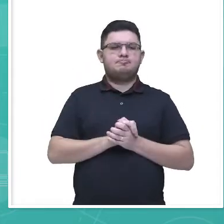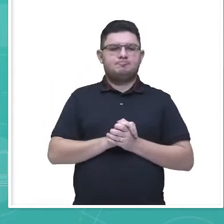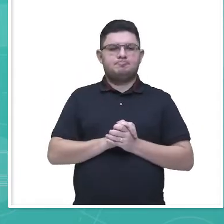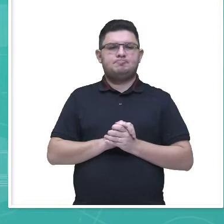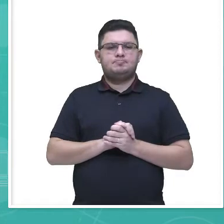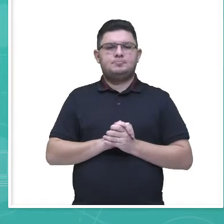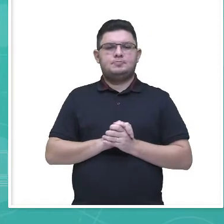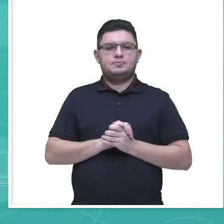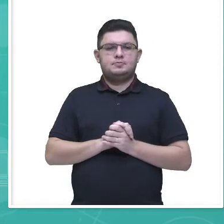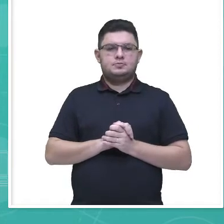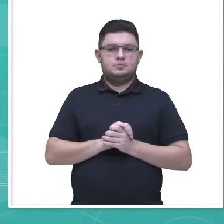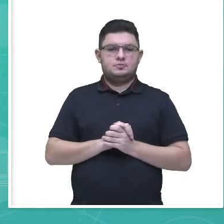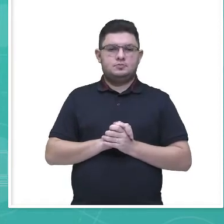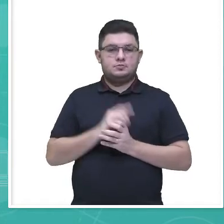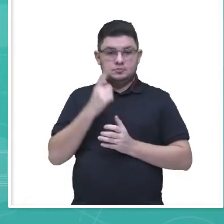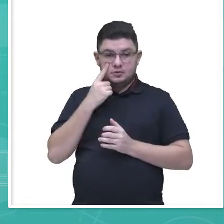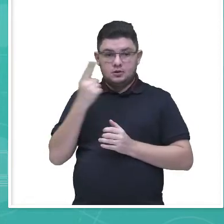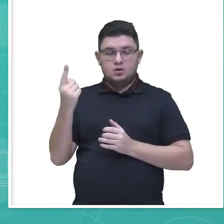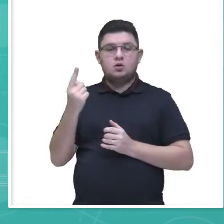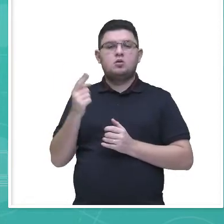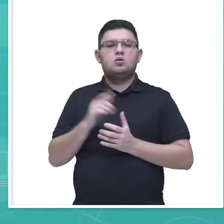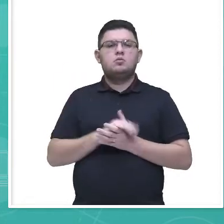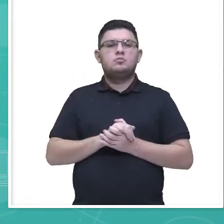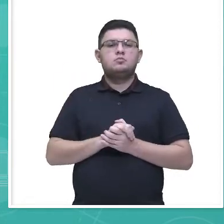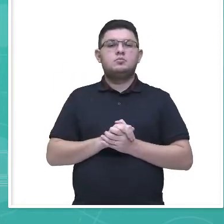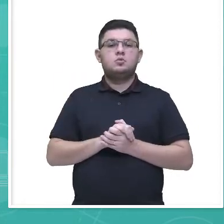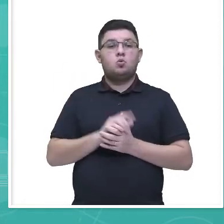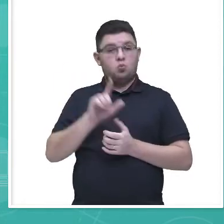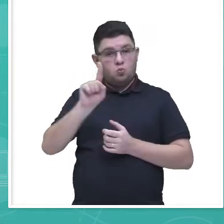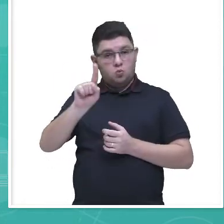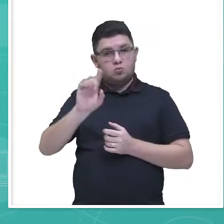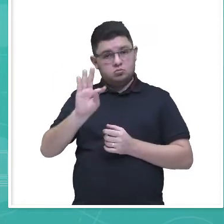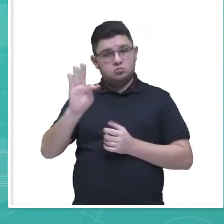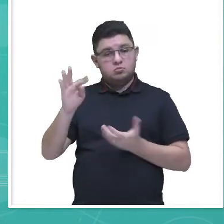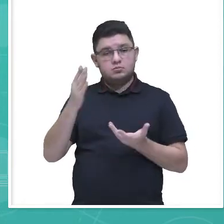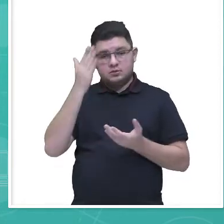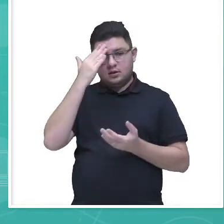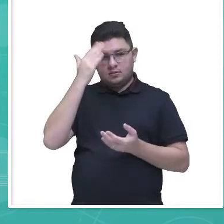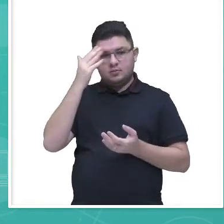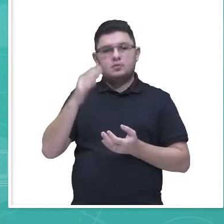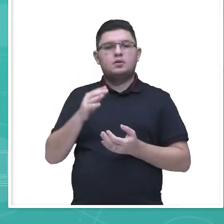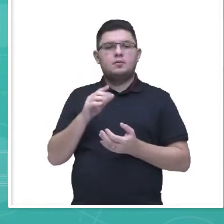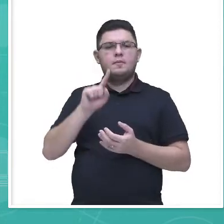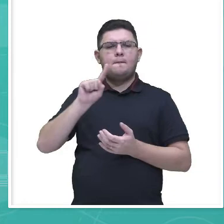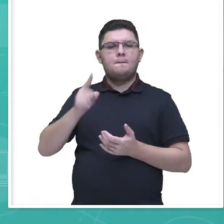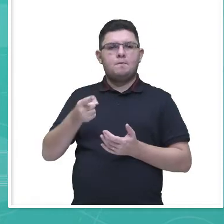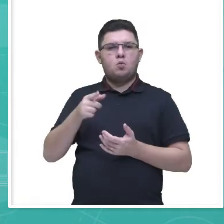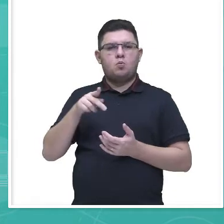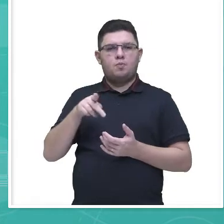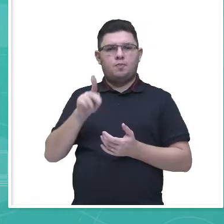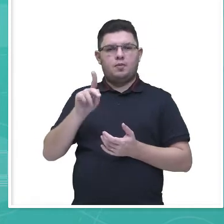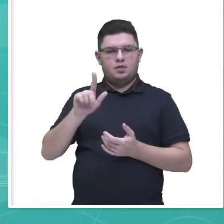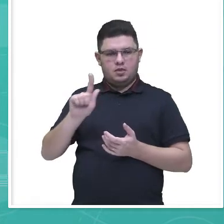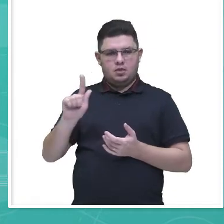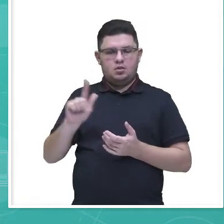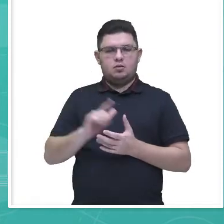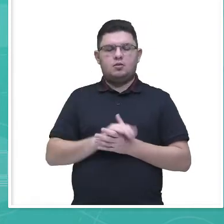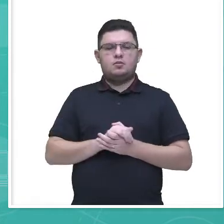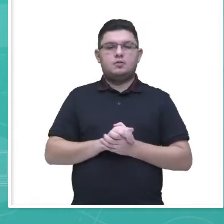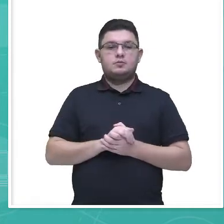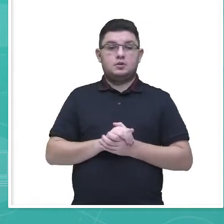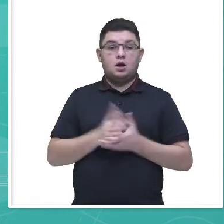quantos quilos a gente tem em 1 tonelada. Agora a gente vai fazer cálculo, né? A gente vai transformar ali